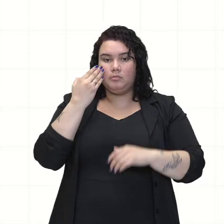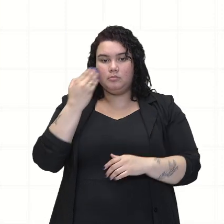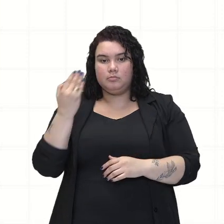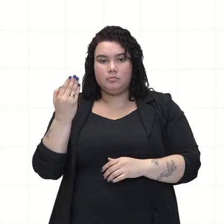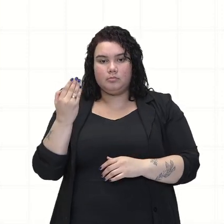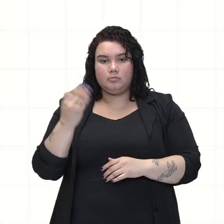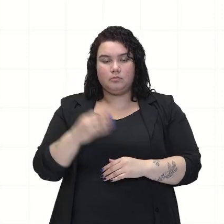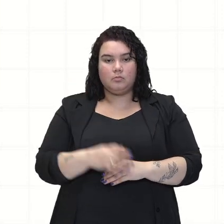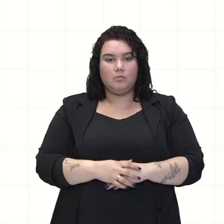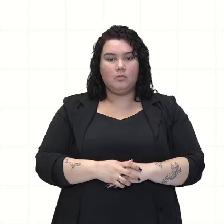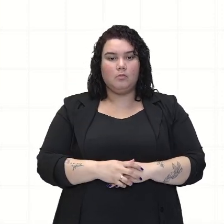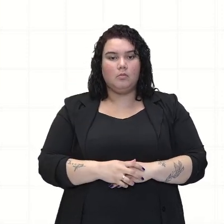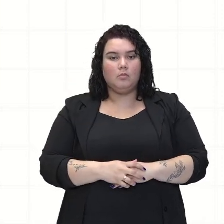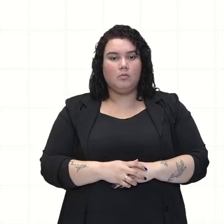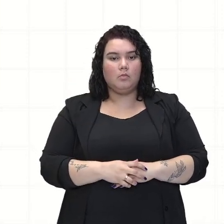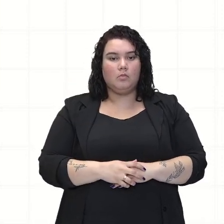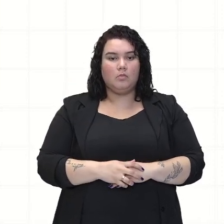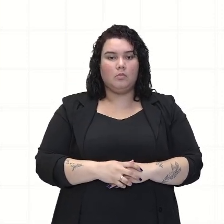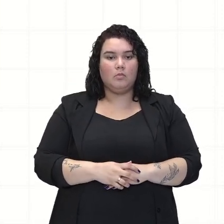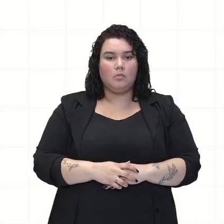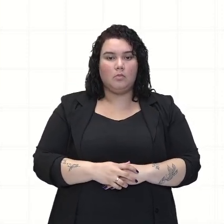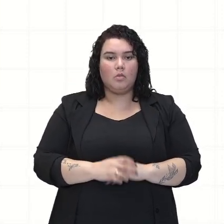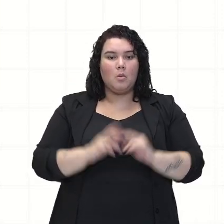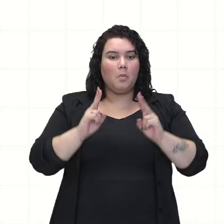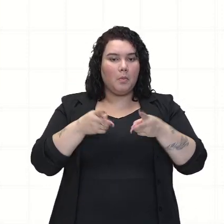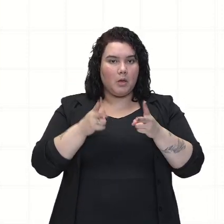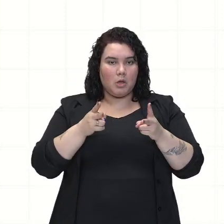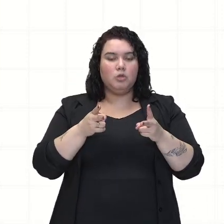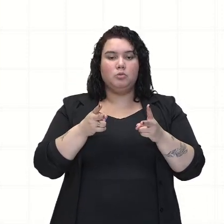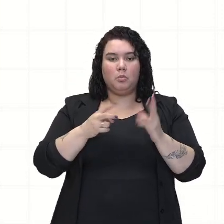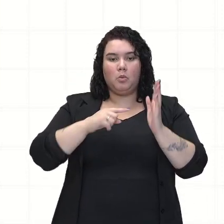Tá? Então, ele vai conservar aqui, ó, né?